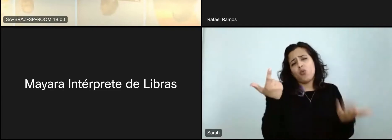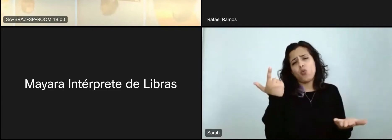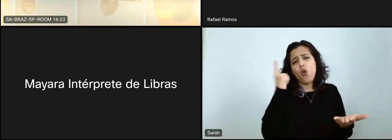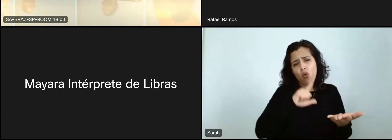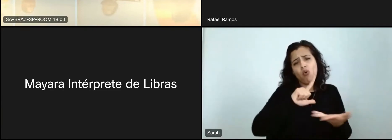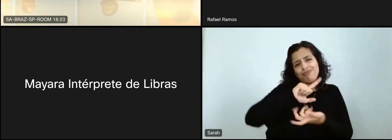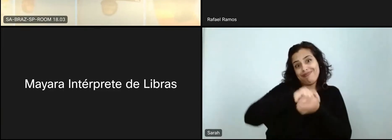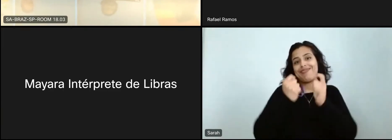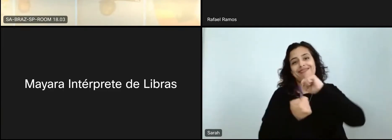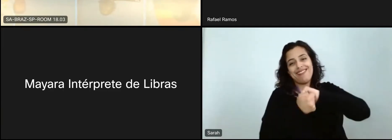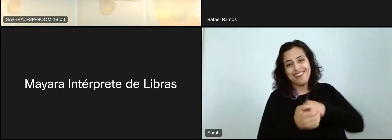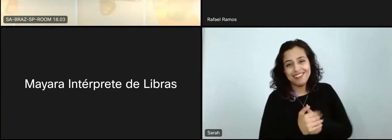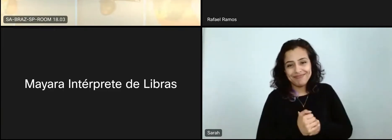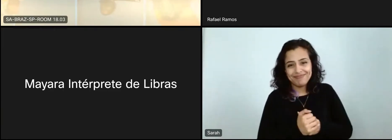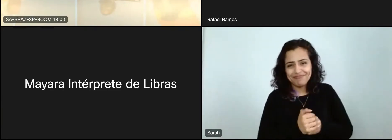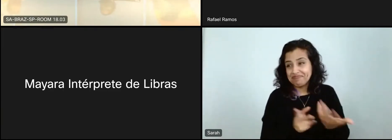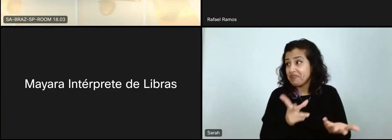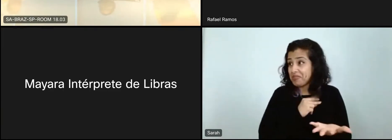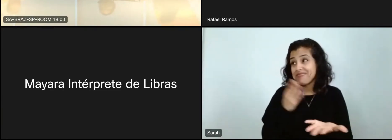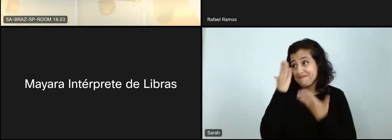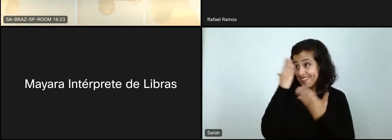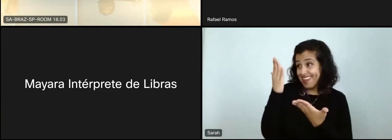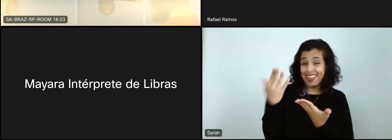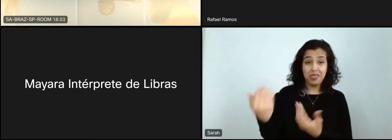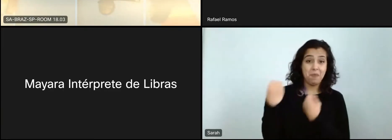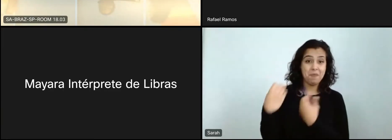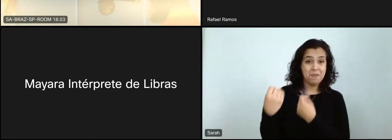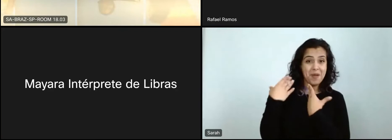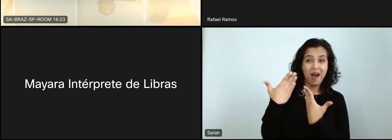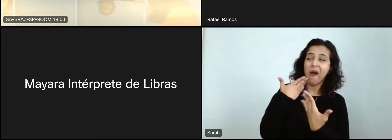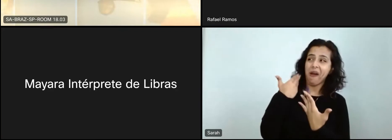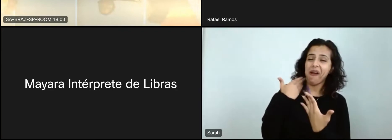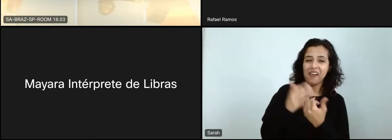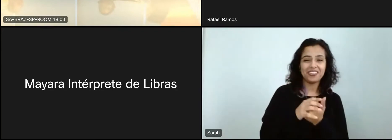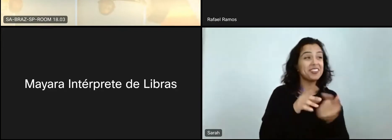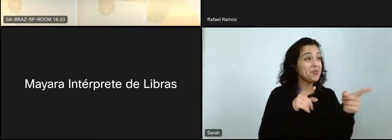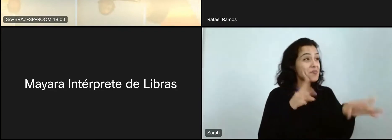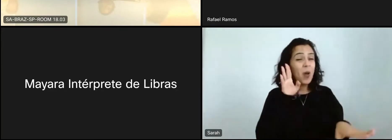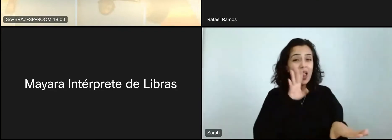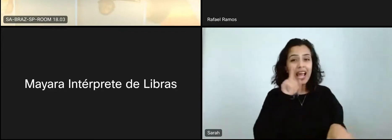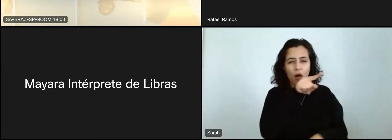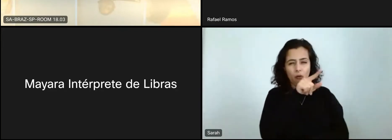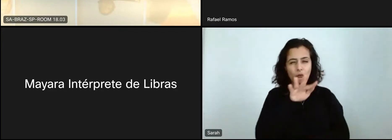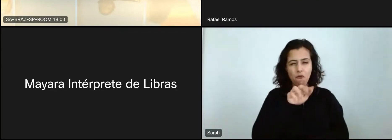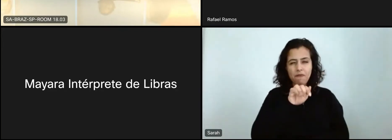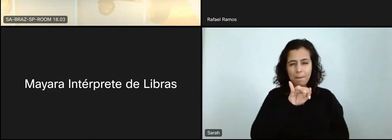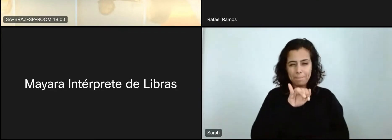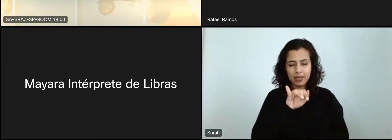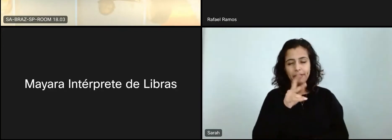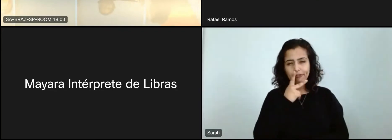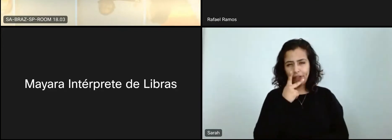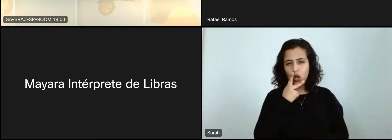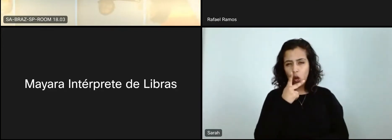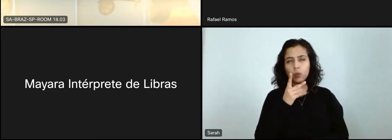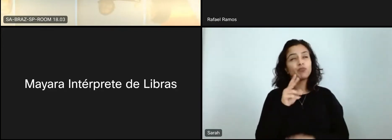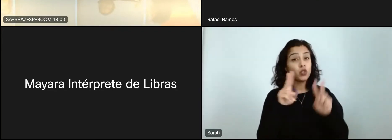Nossa, Claro, por favor, fica à eu achei muito vontade. legal o que o Fabi falou no primeiro ponto sobre os valores